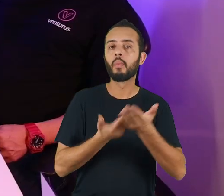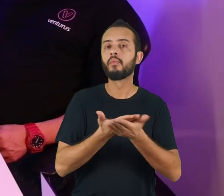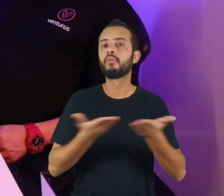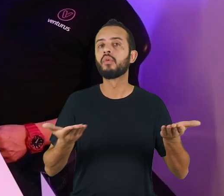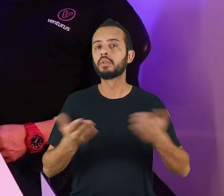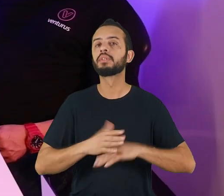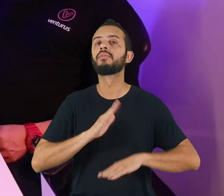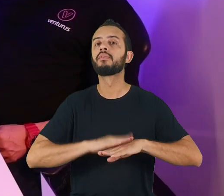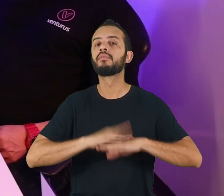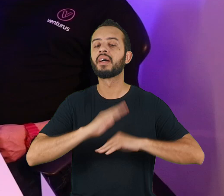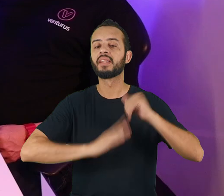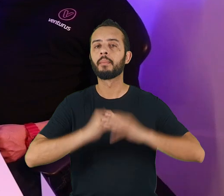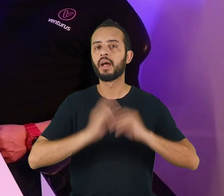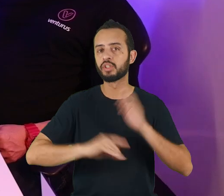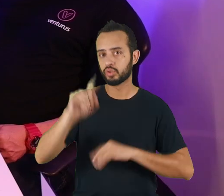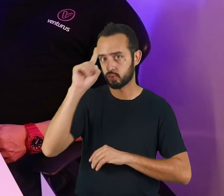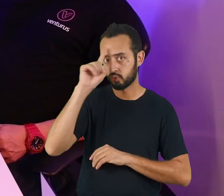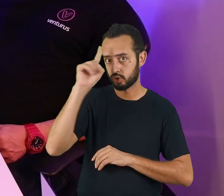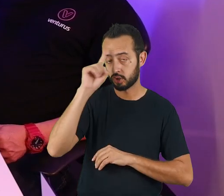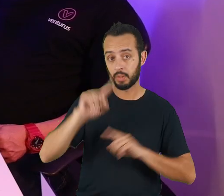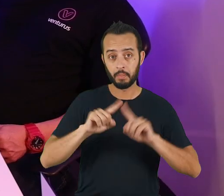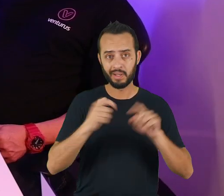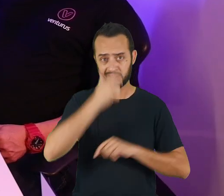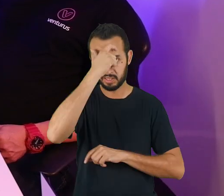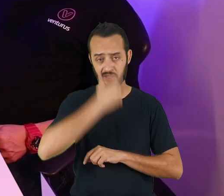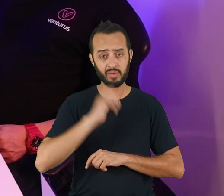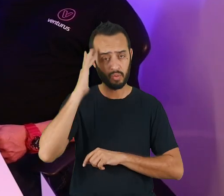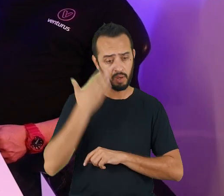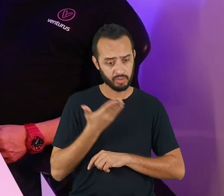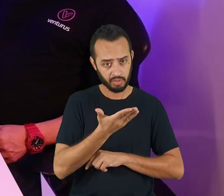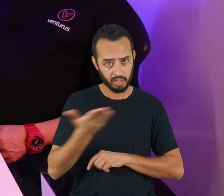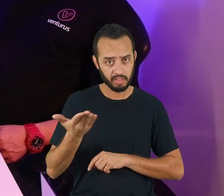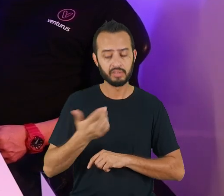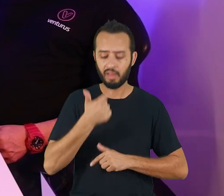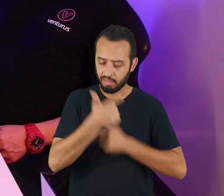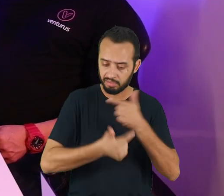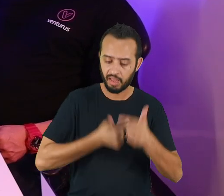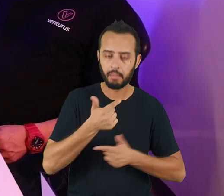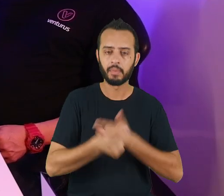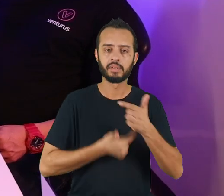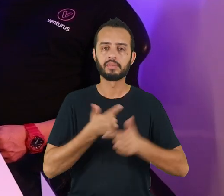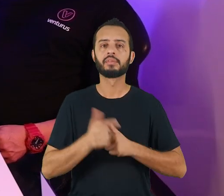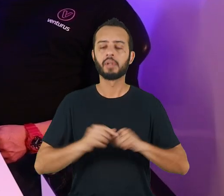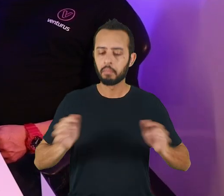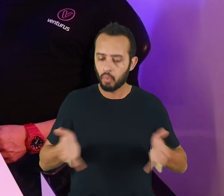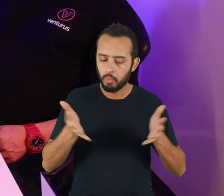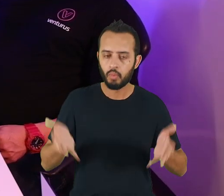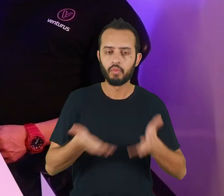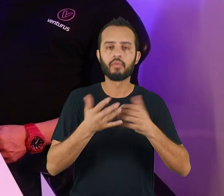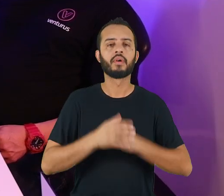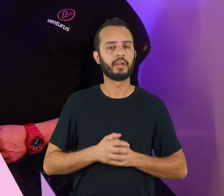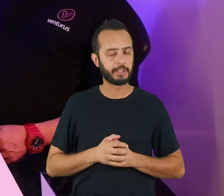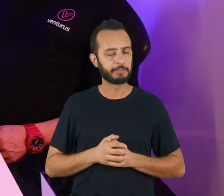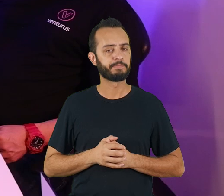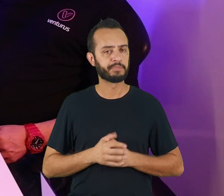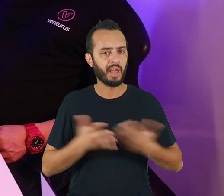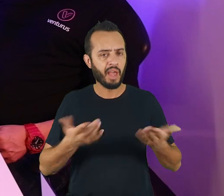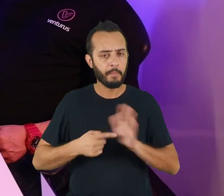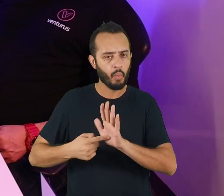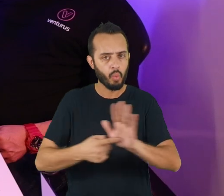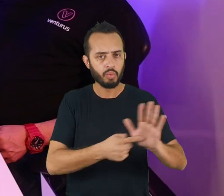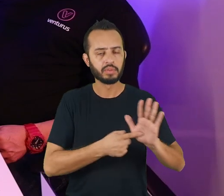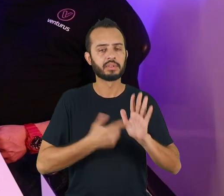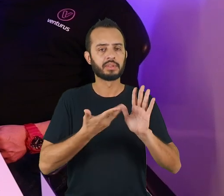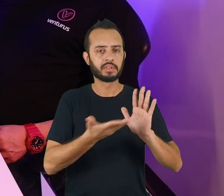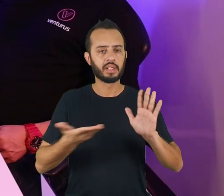você coloca isso no seu dia a dia mas eu acho que é isso é é é trabalhar é promover é incentivar é